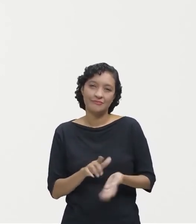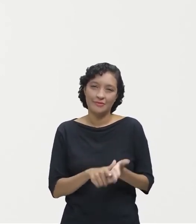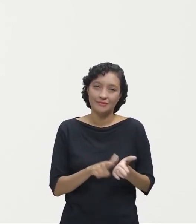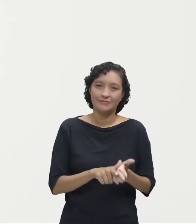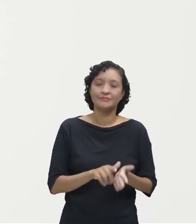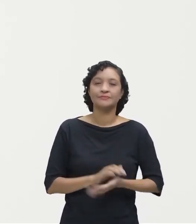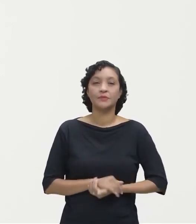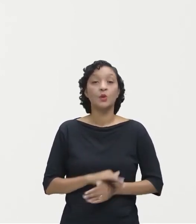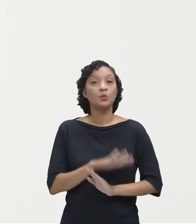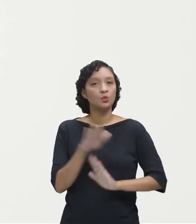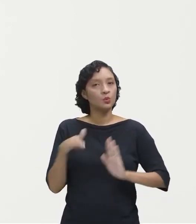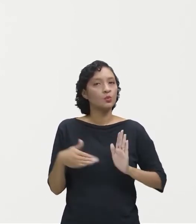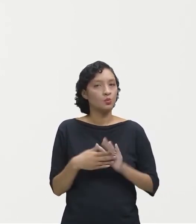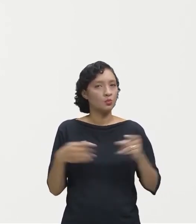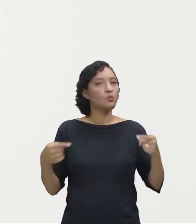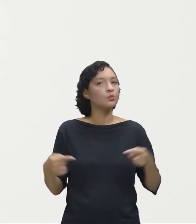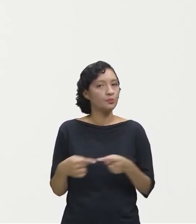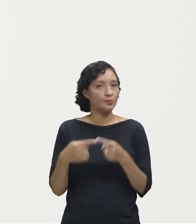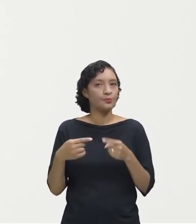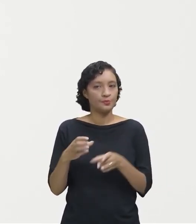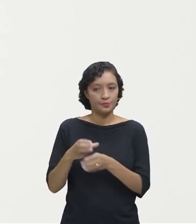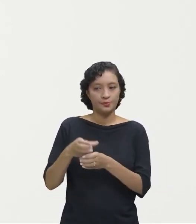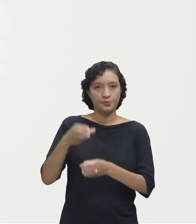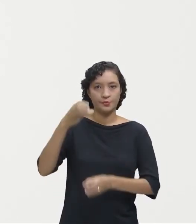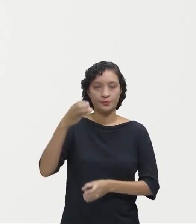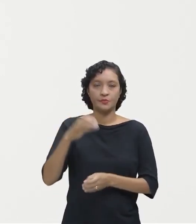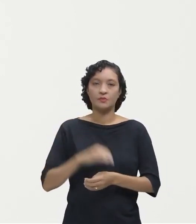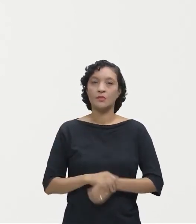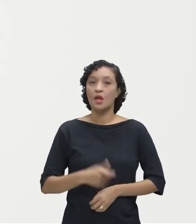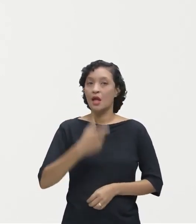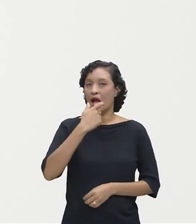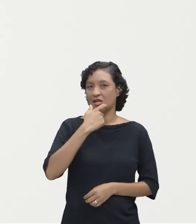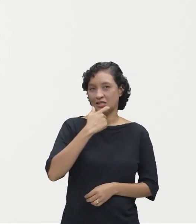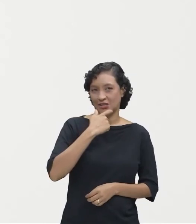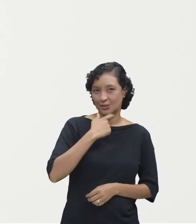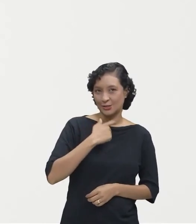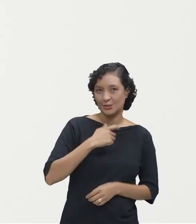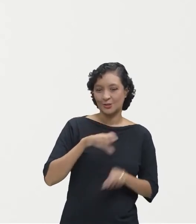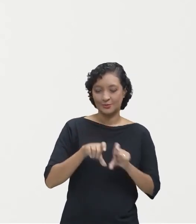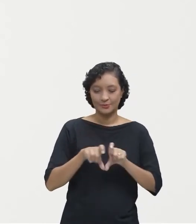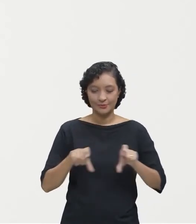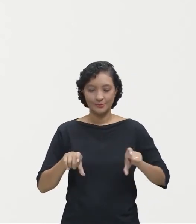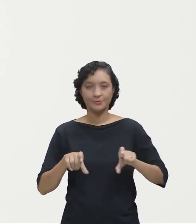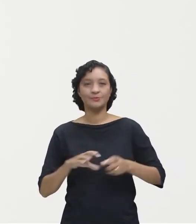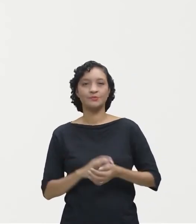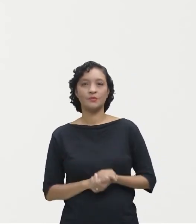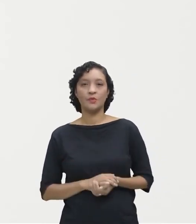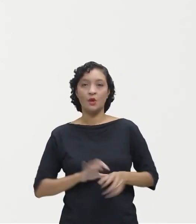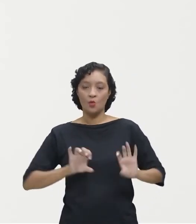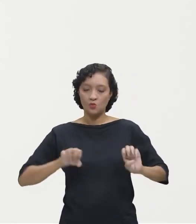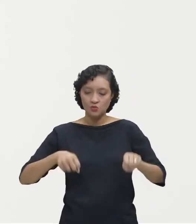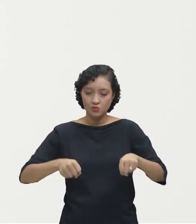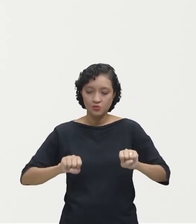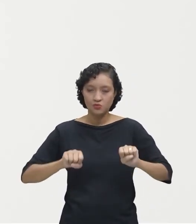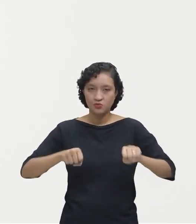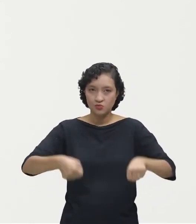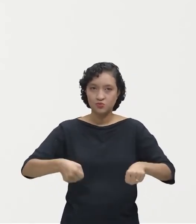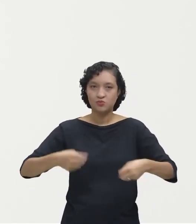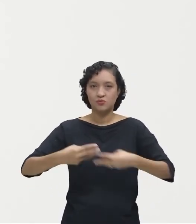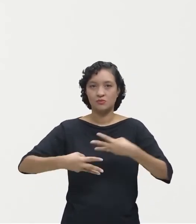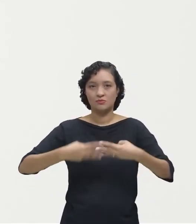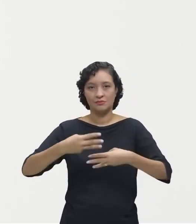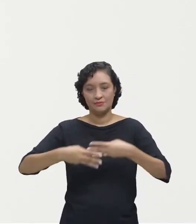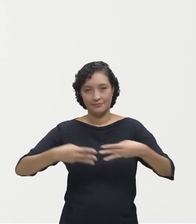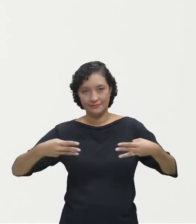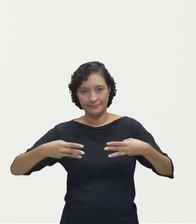cilindros. O pacote de biscoito ou de bolacha, o rolo de